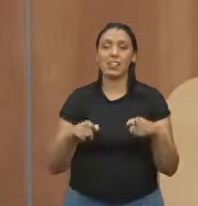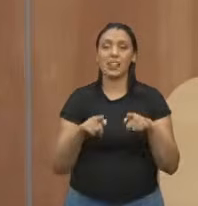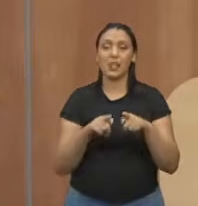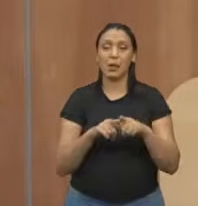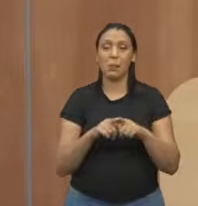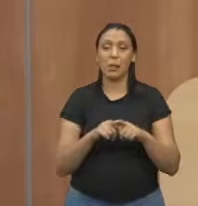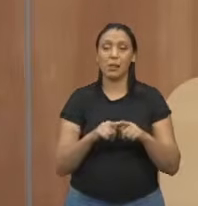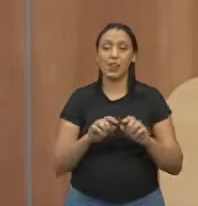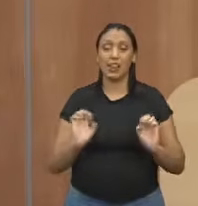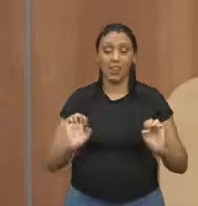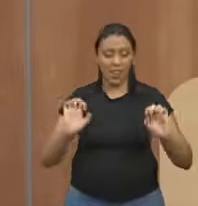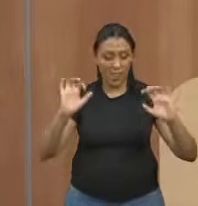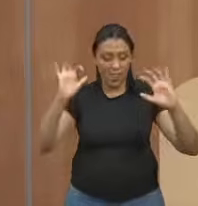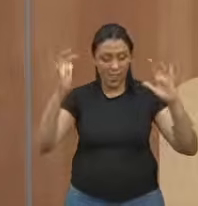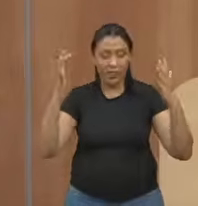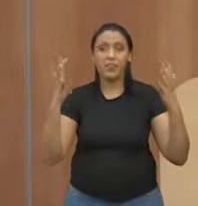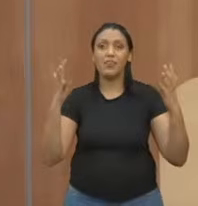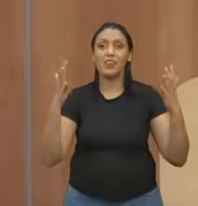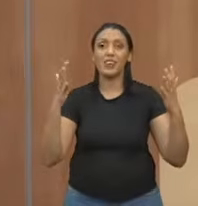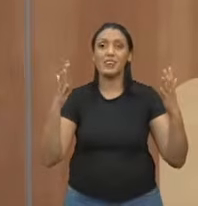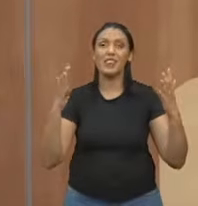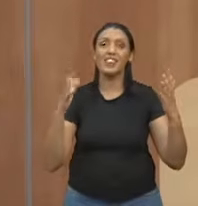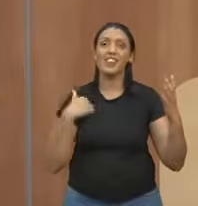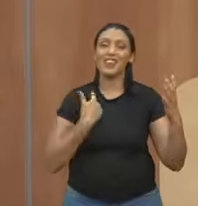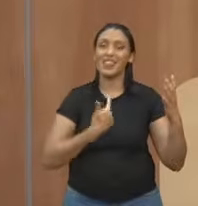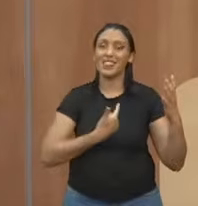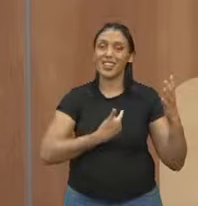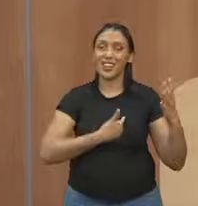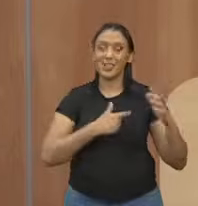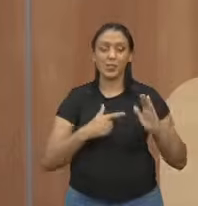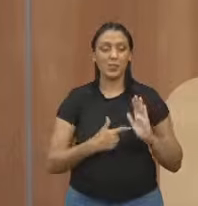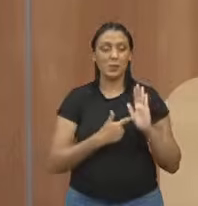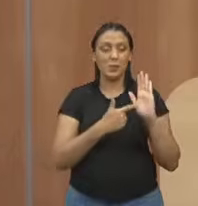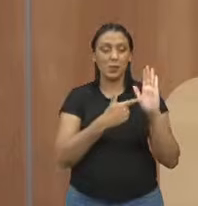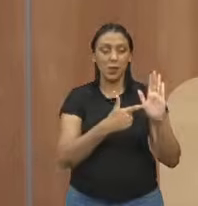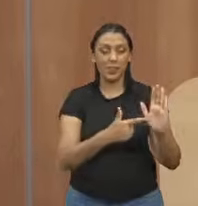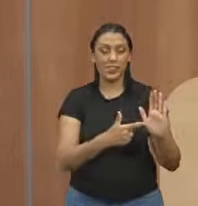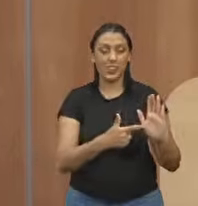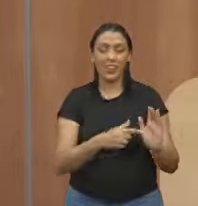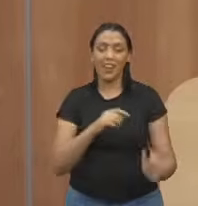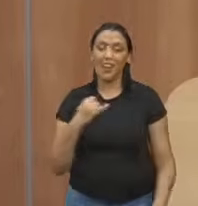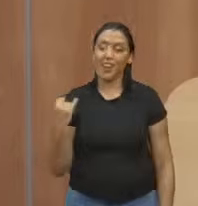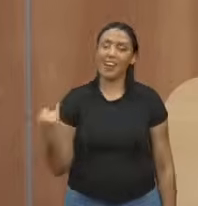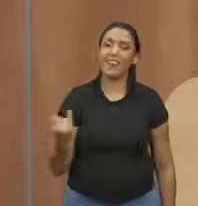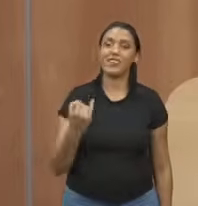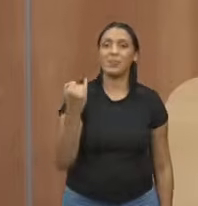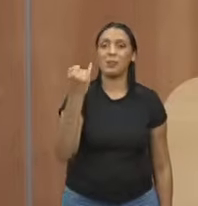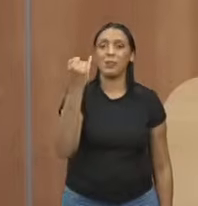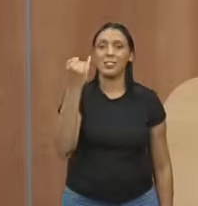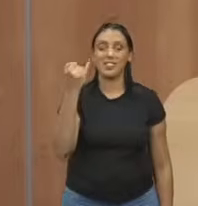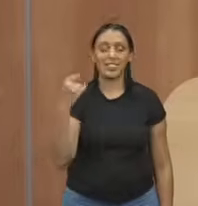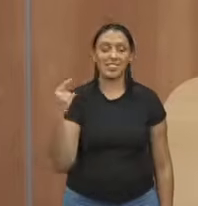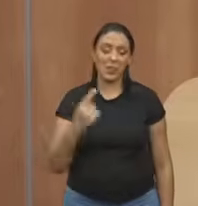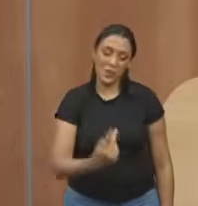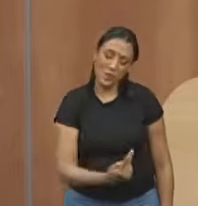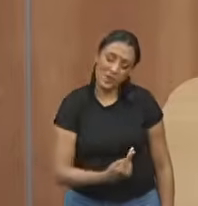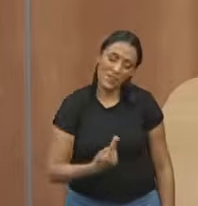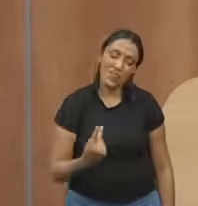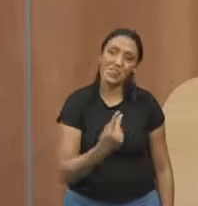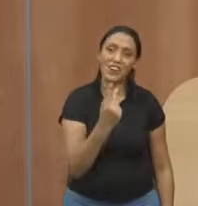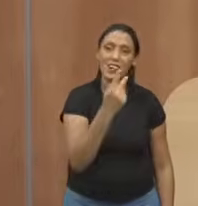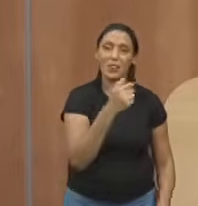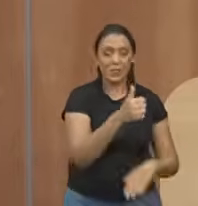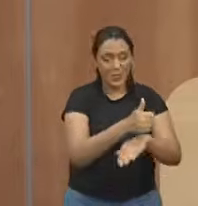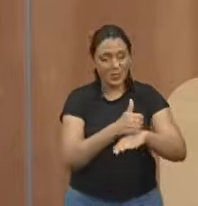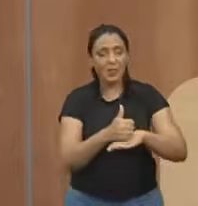comemorativa, é um gesto simbólico, mas de grande relevância, pois fortalece a valorização da